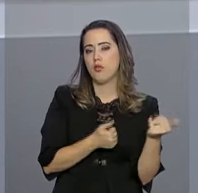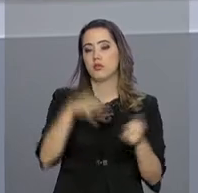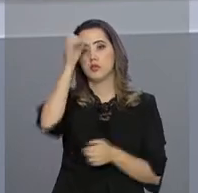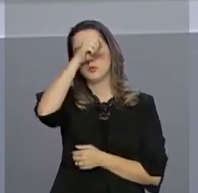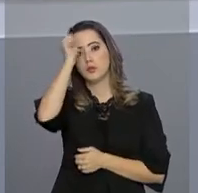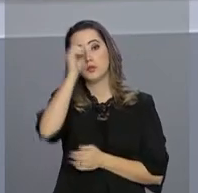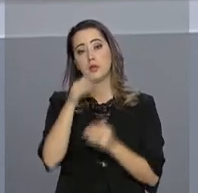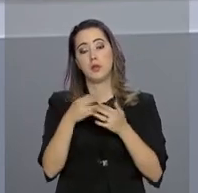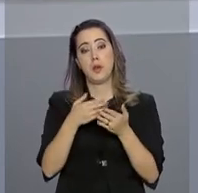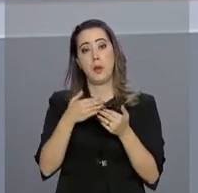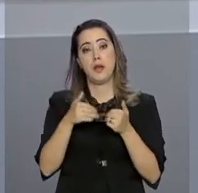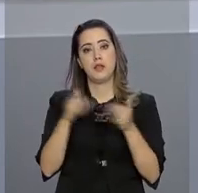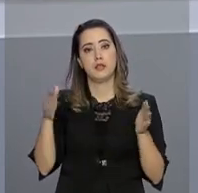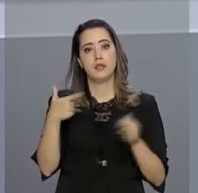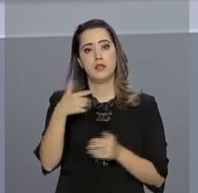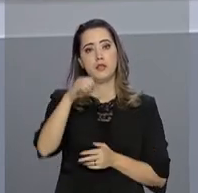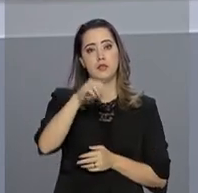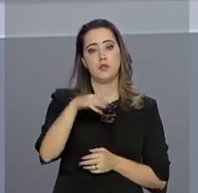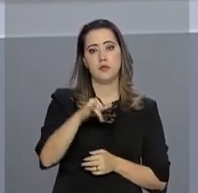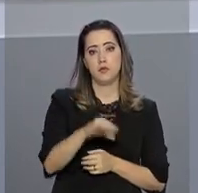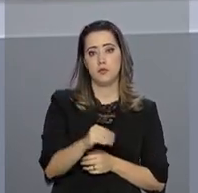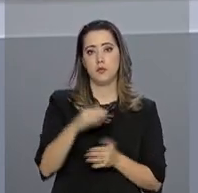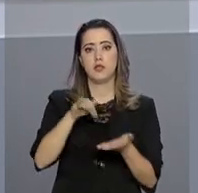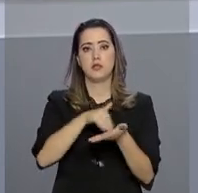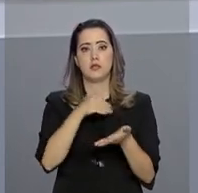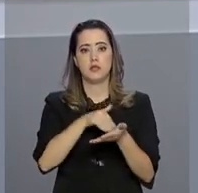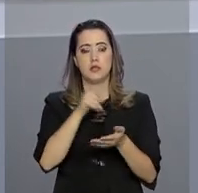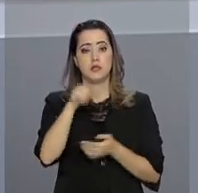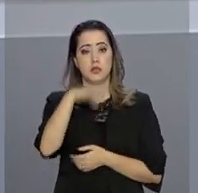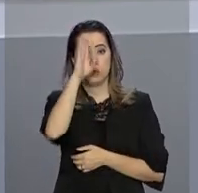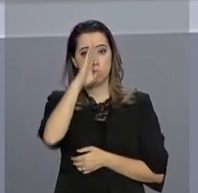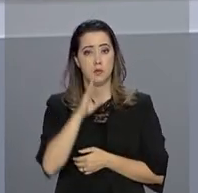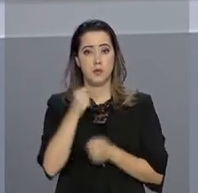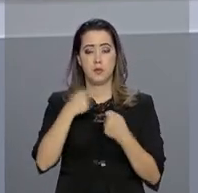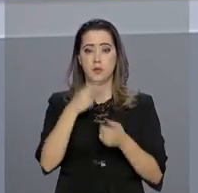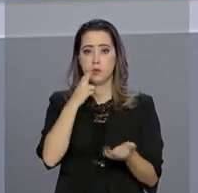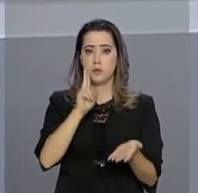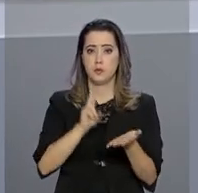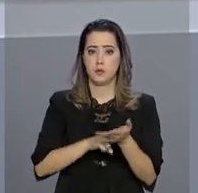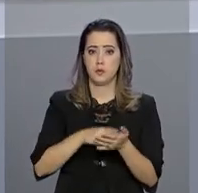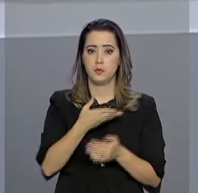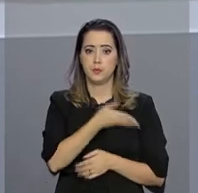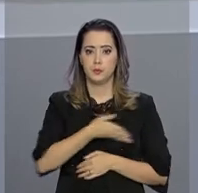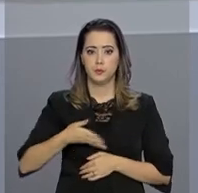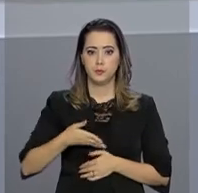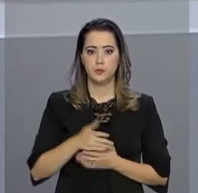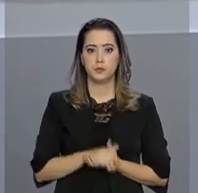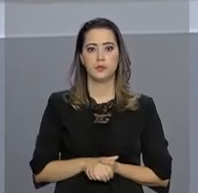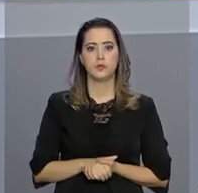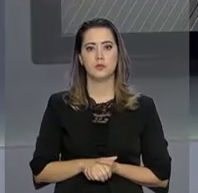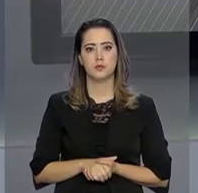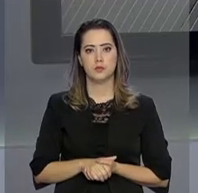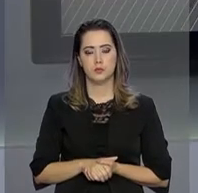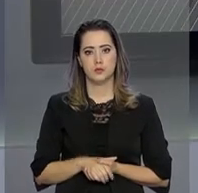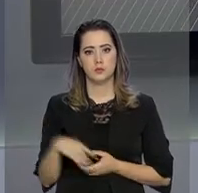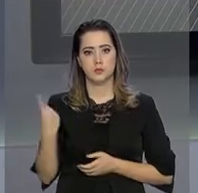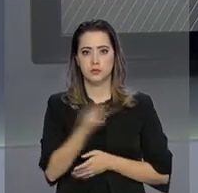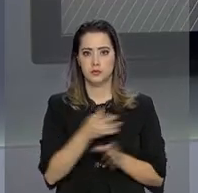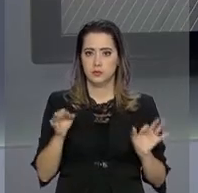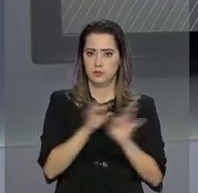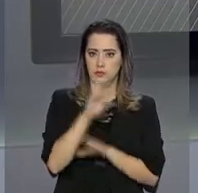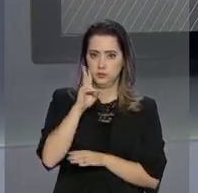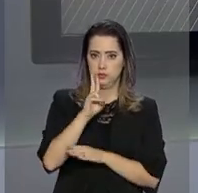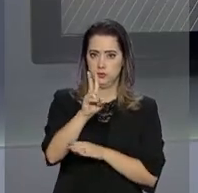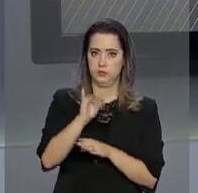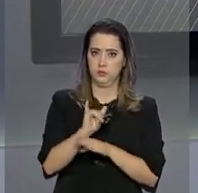estão abertas até o dia 29 de maio elas são de graça e devem ser feitas pelo site dos correios nós ficamos